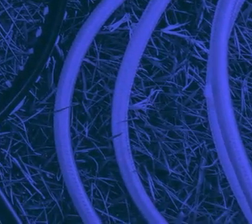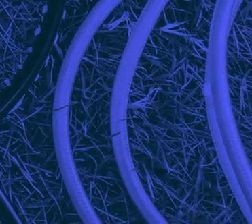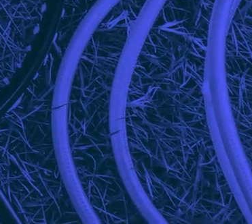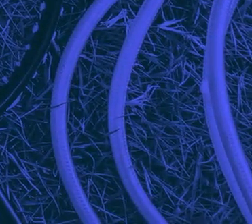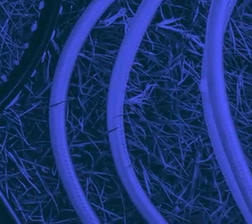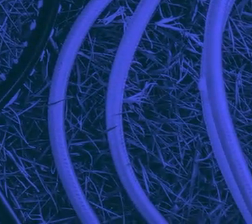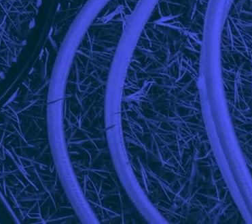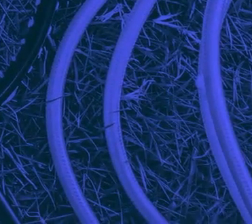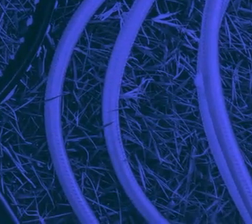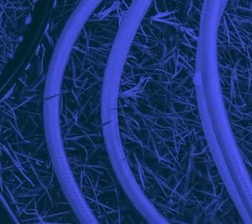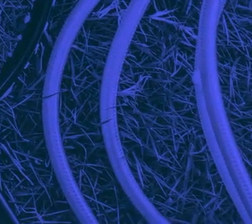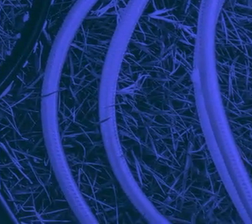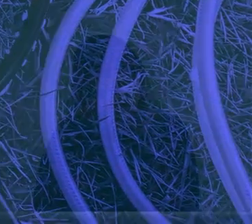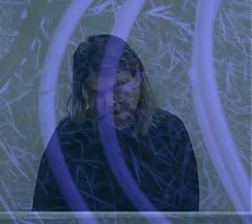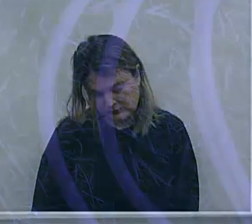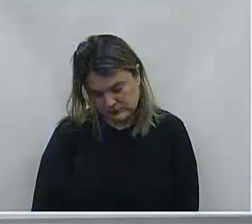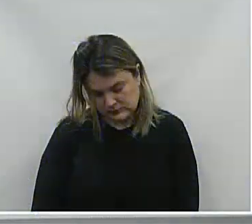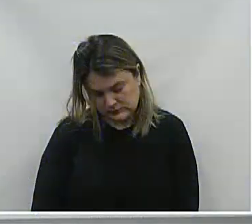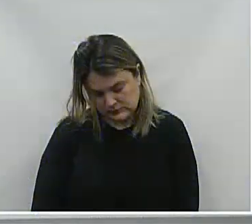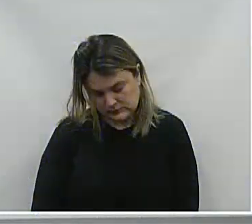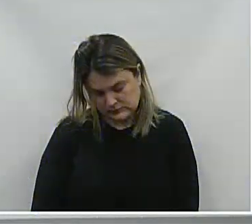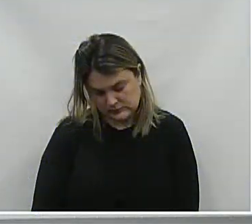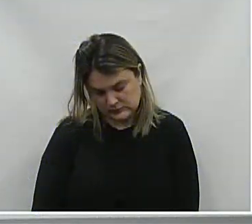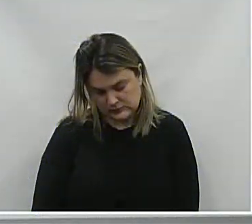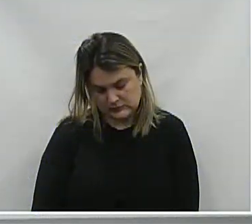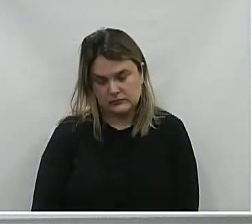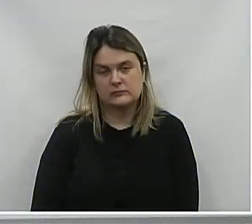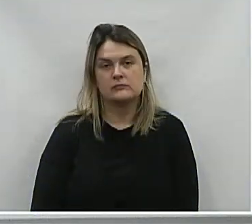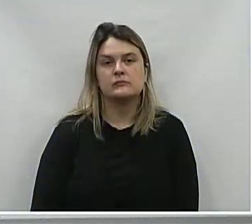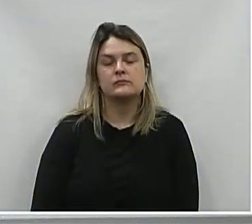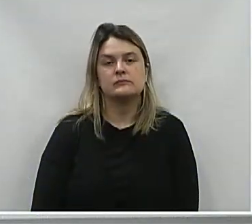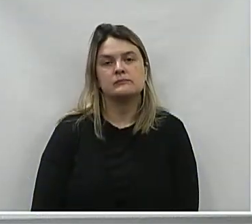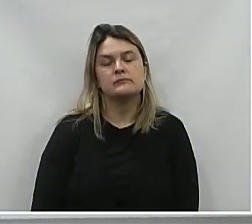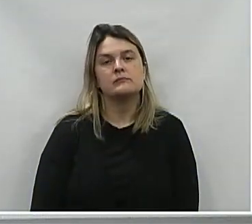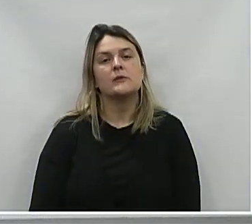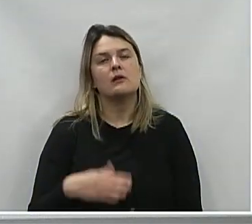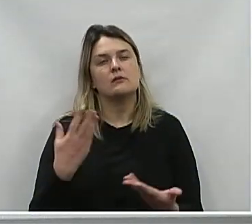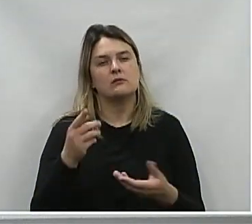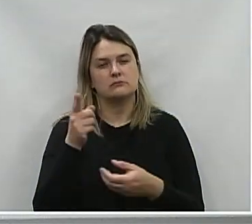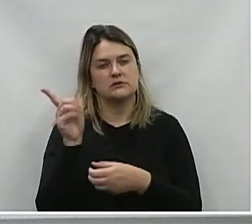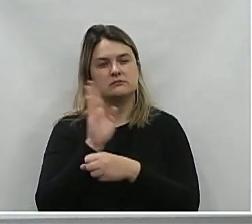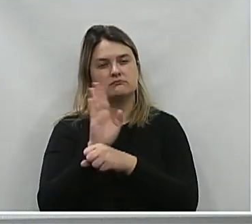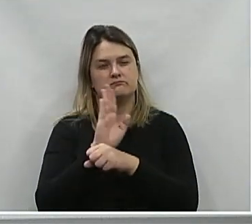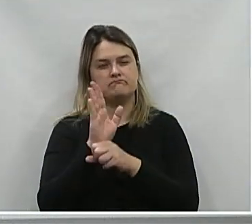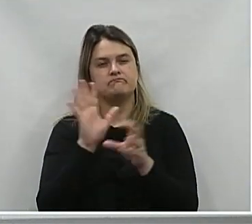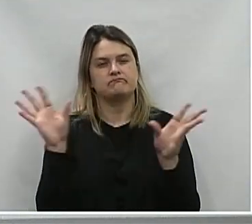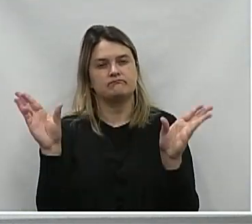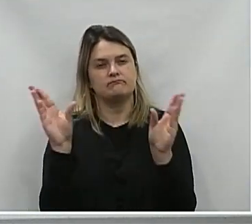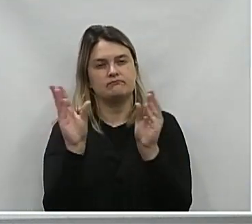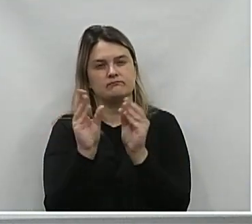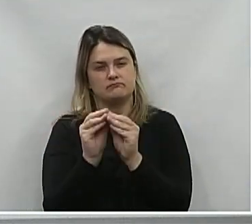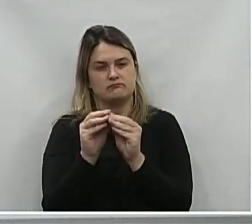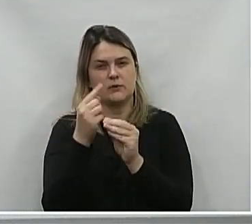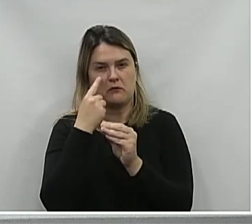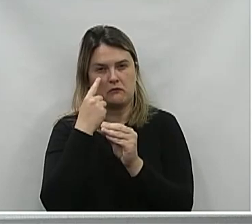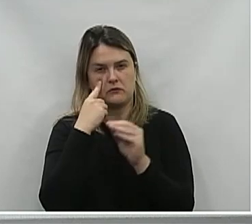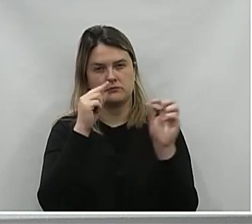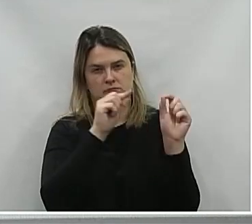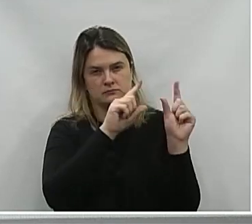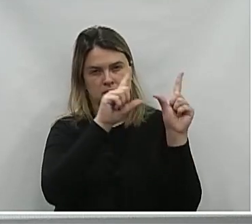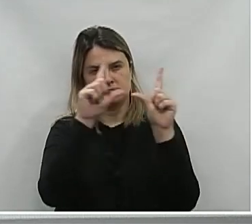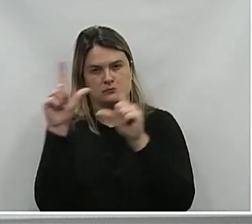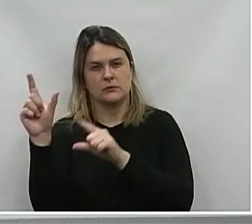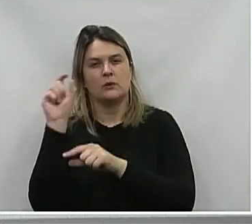municipal para o esporte conquistam o selo. Perfeito. Então, aqui nós temos a condição de enxergar na tela o que